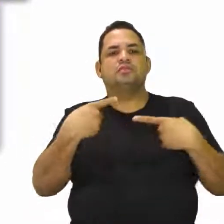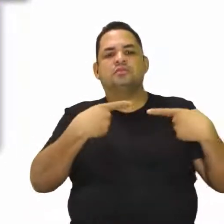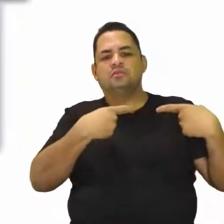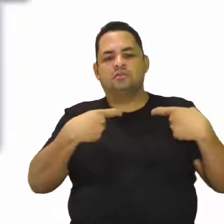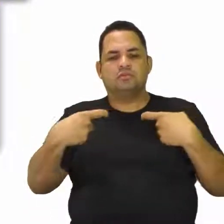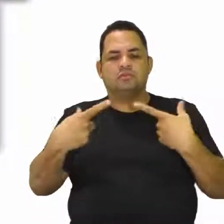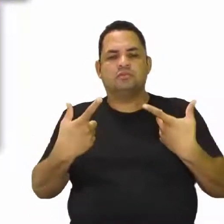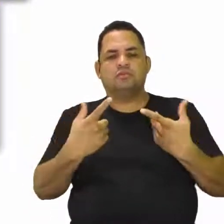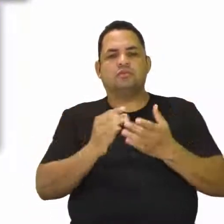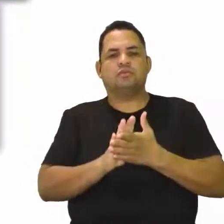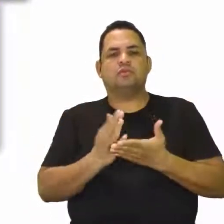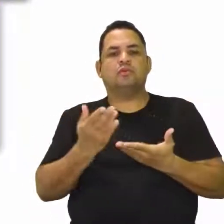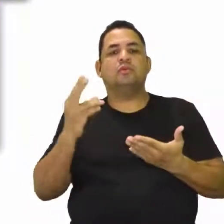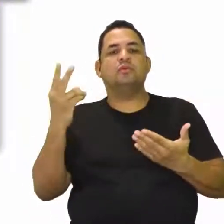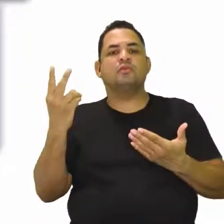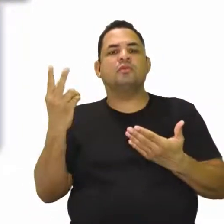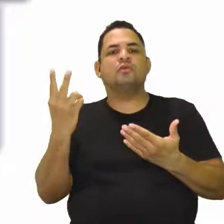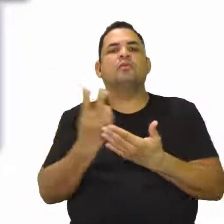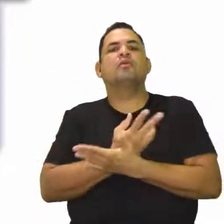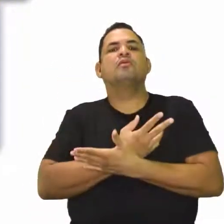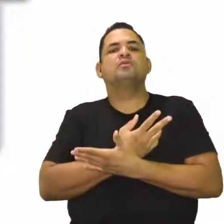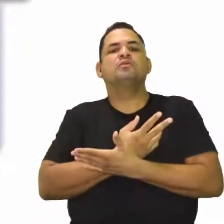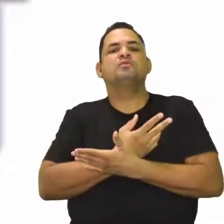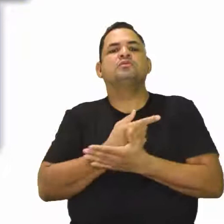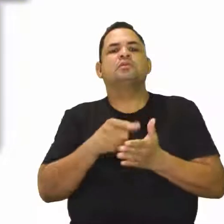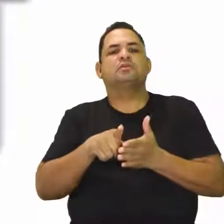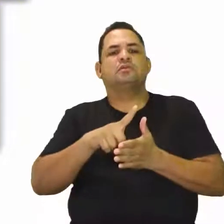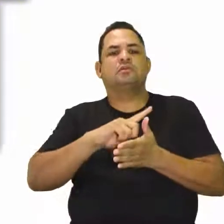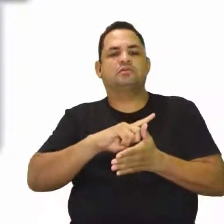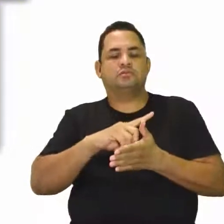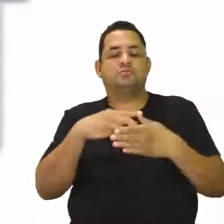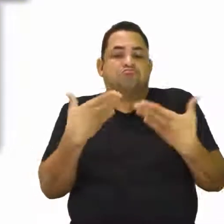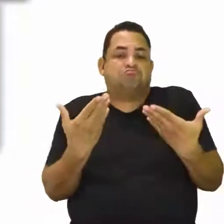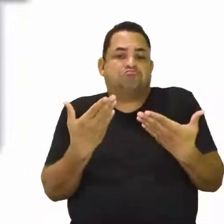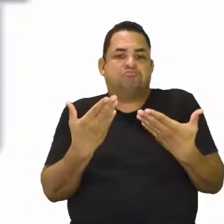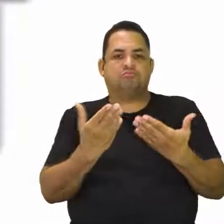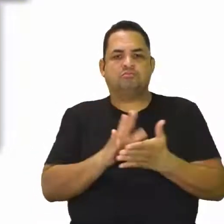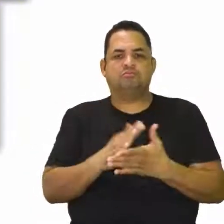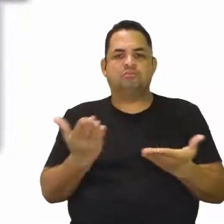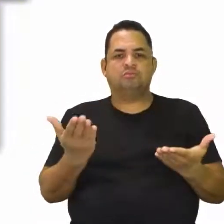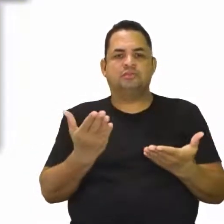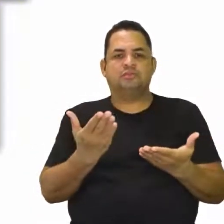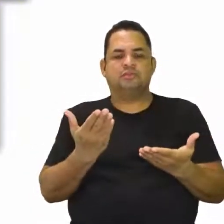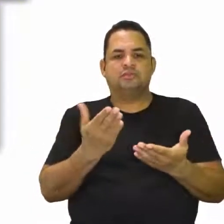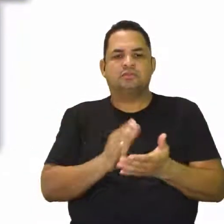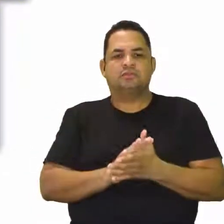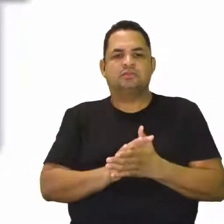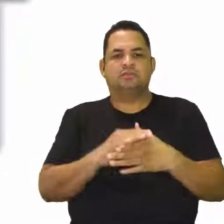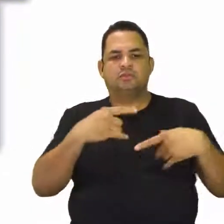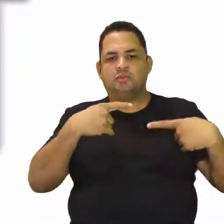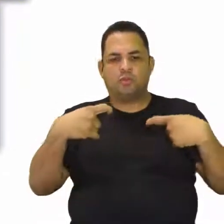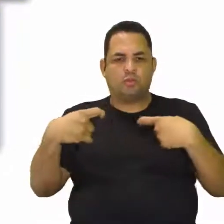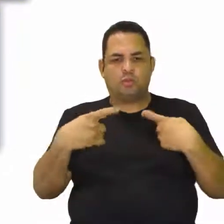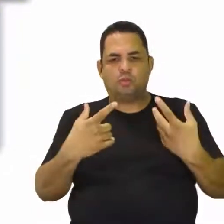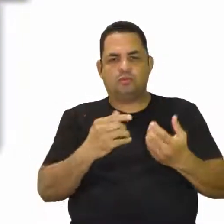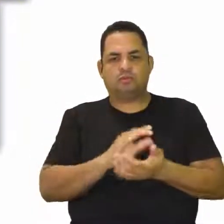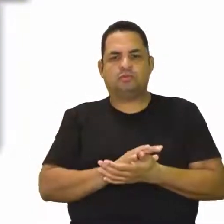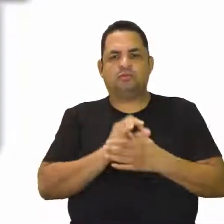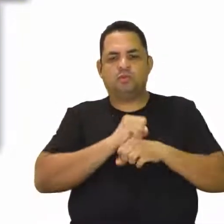saber o que levou a acontecer a guerra, né? Os antecedentes desse conflito.